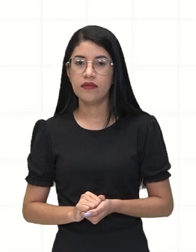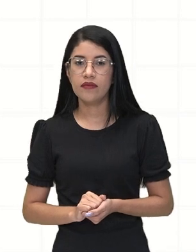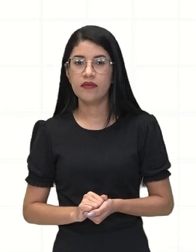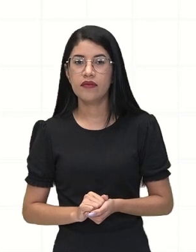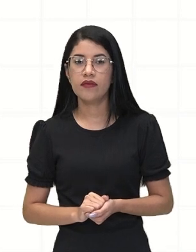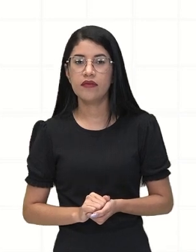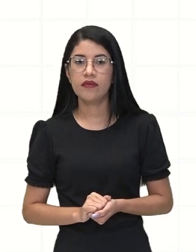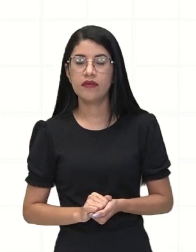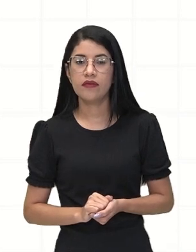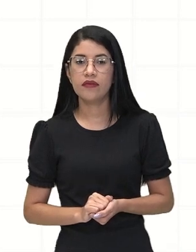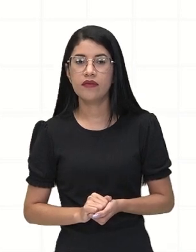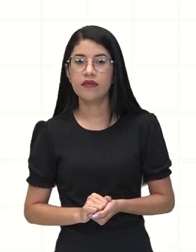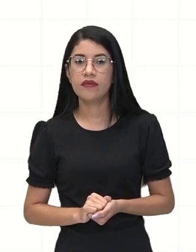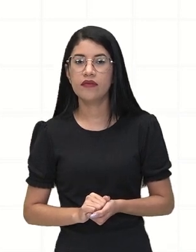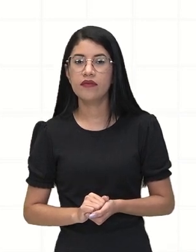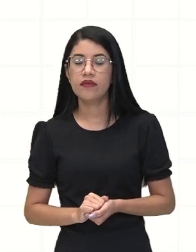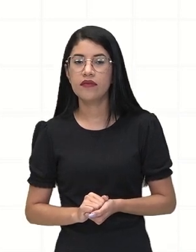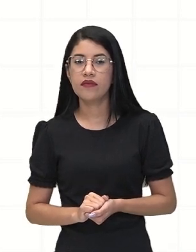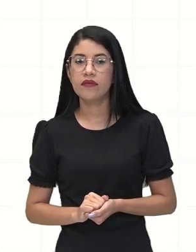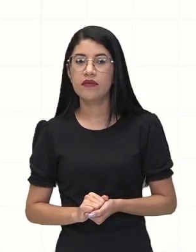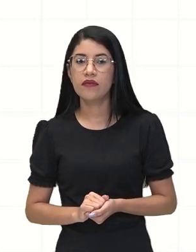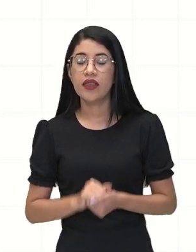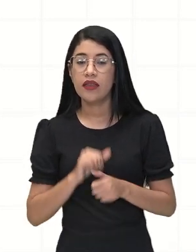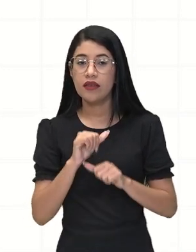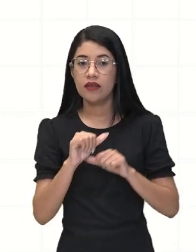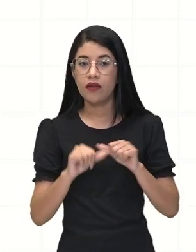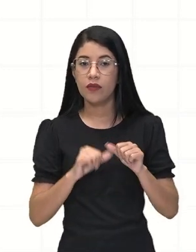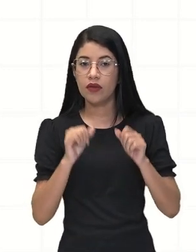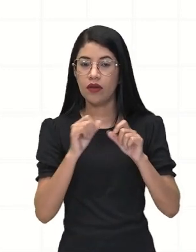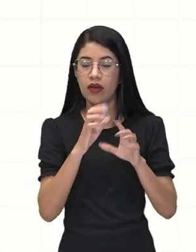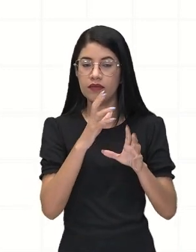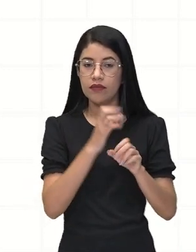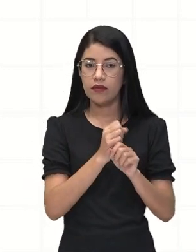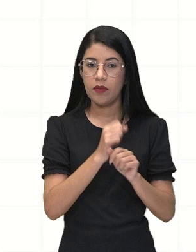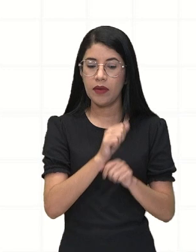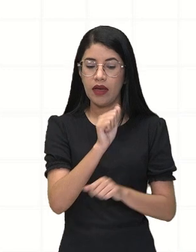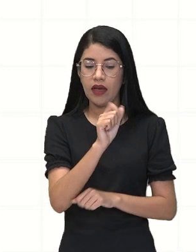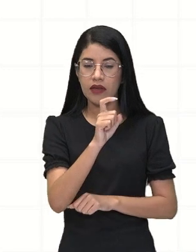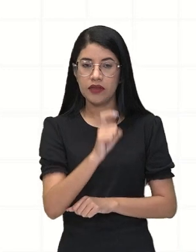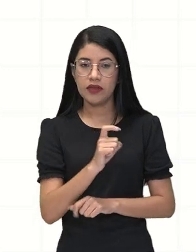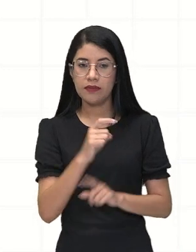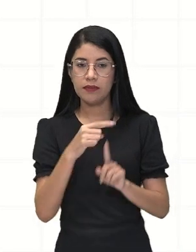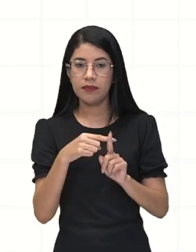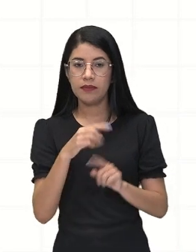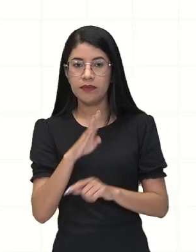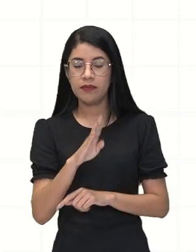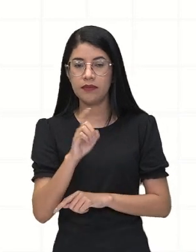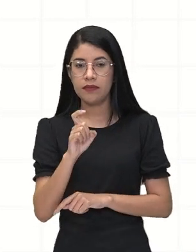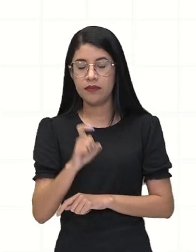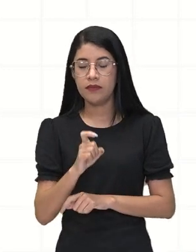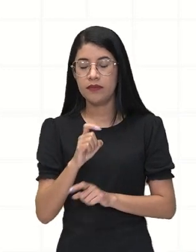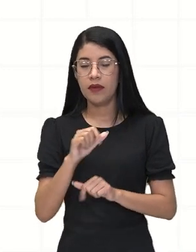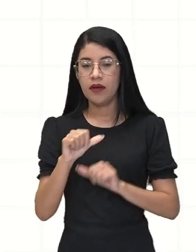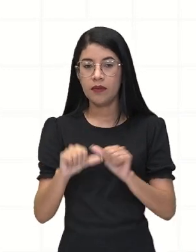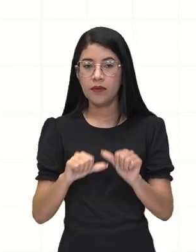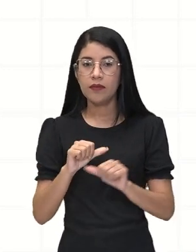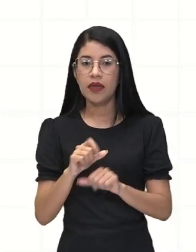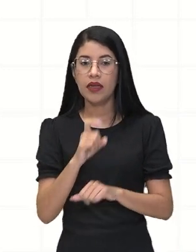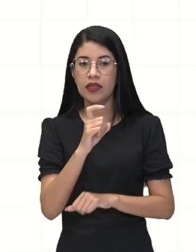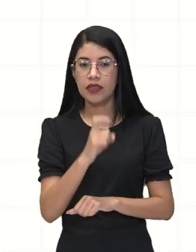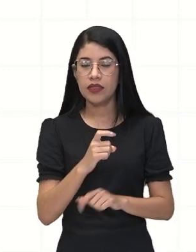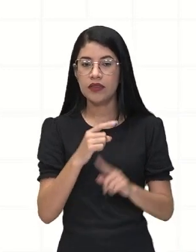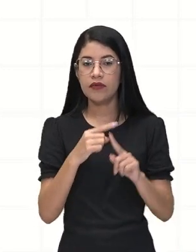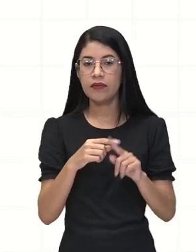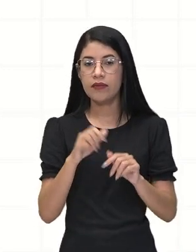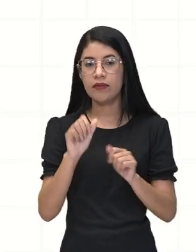quem? O B. Então, eu transformei essa soma aqui, AX mais BX, em um produto,